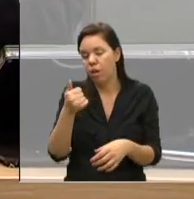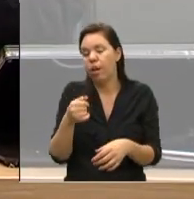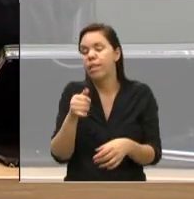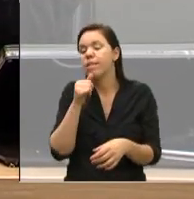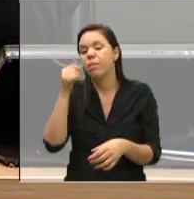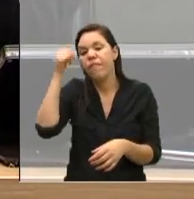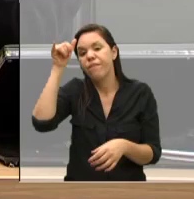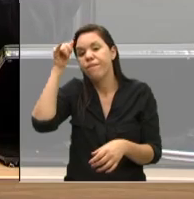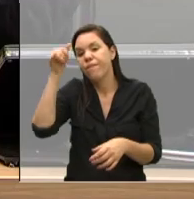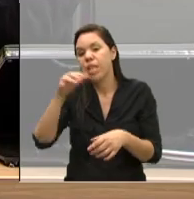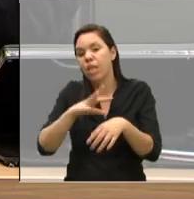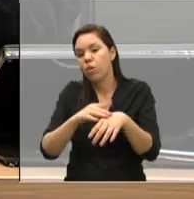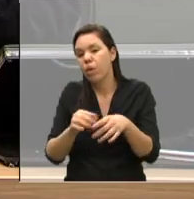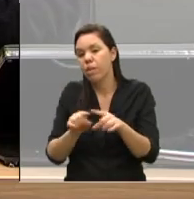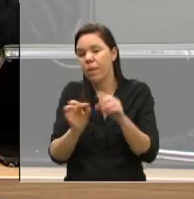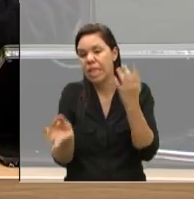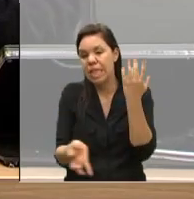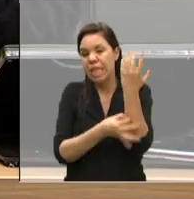humano, eficiente